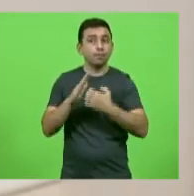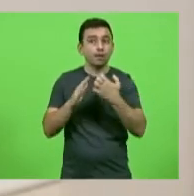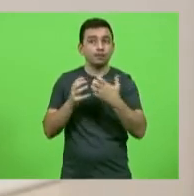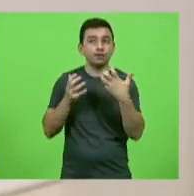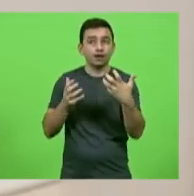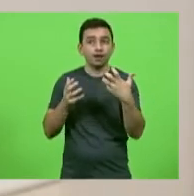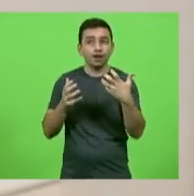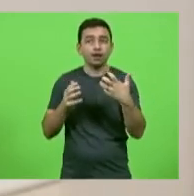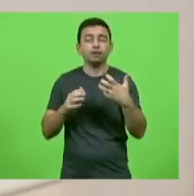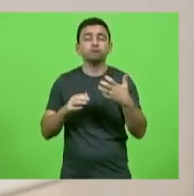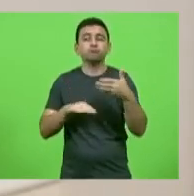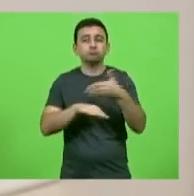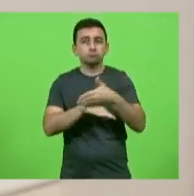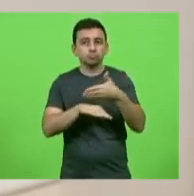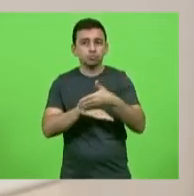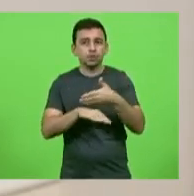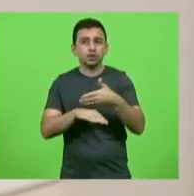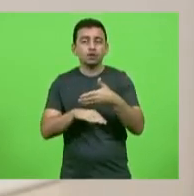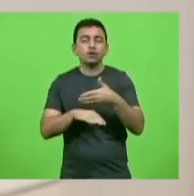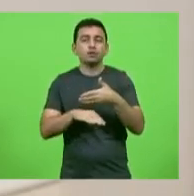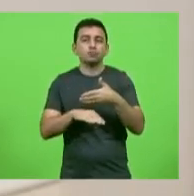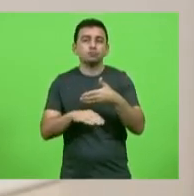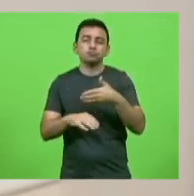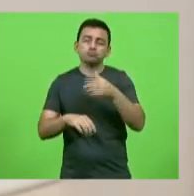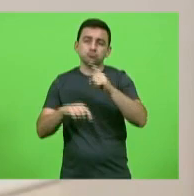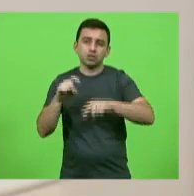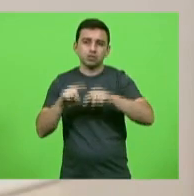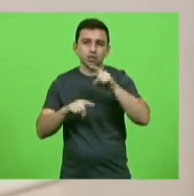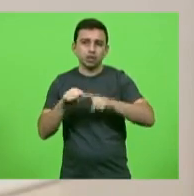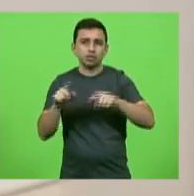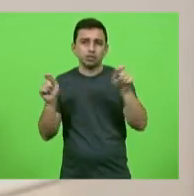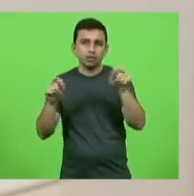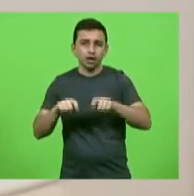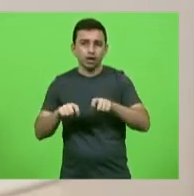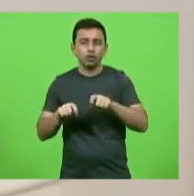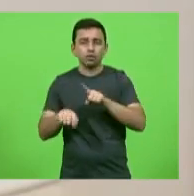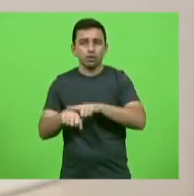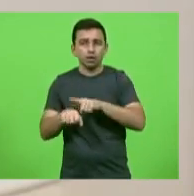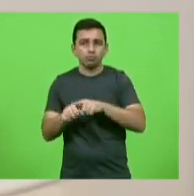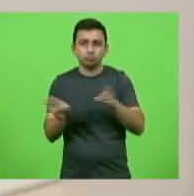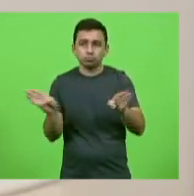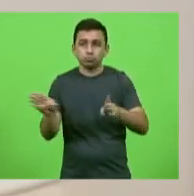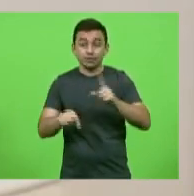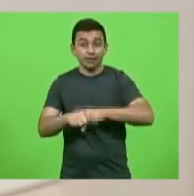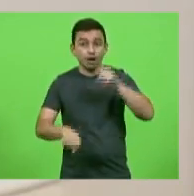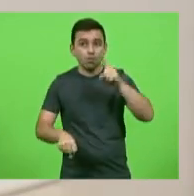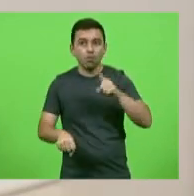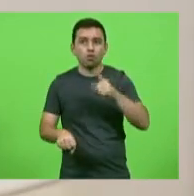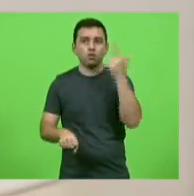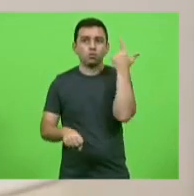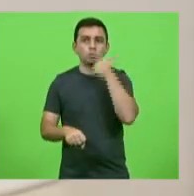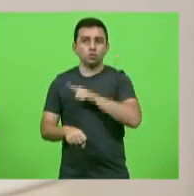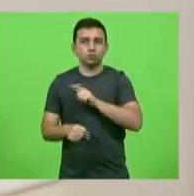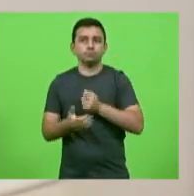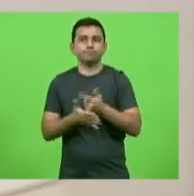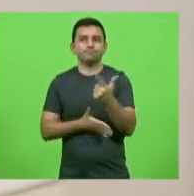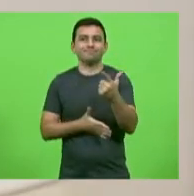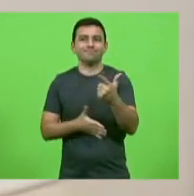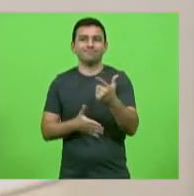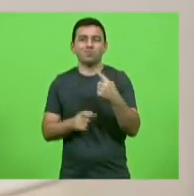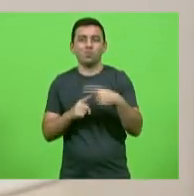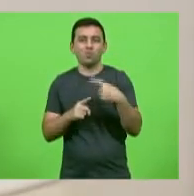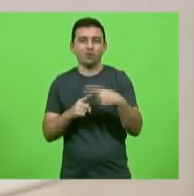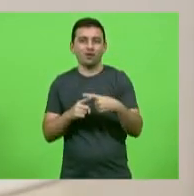SES de seus estoques diante da possibilidade de um prazo de recebimento imediato, considerando que esta pasta sofreu recentemente